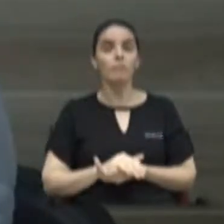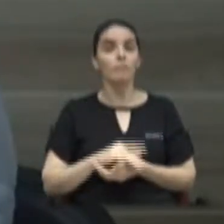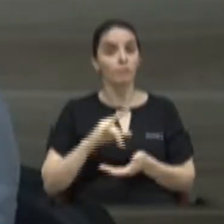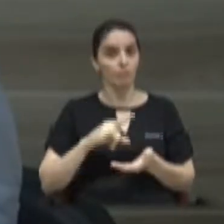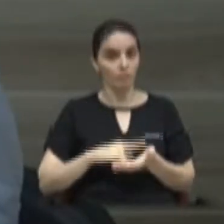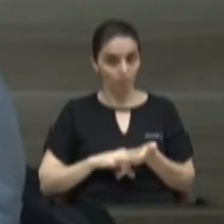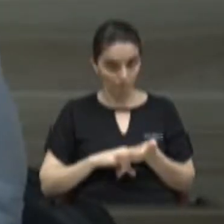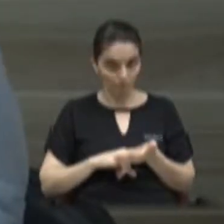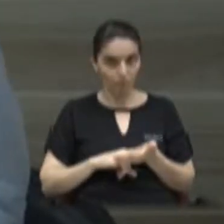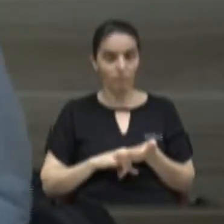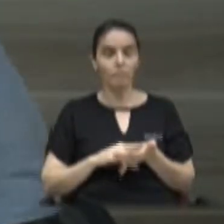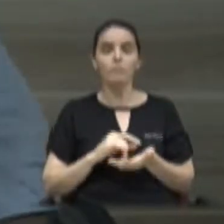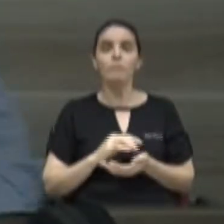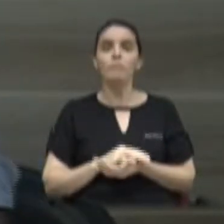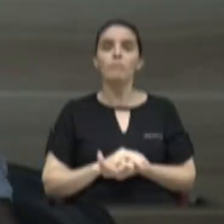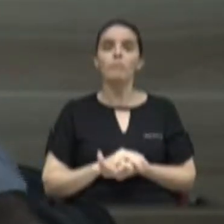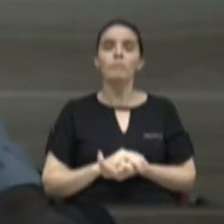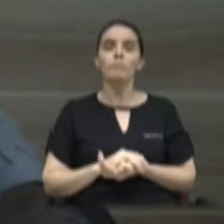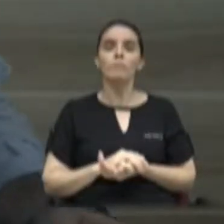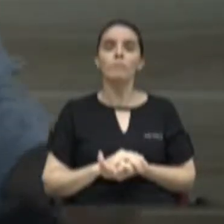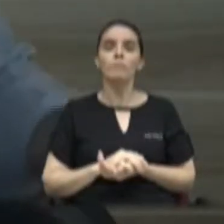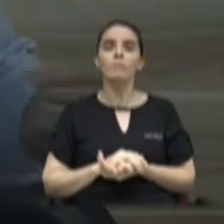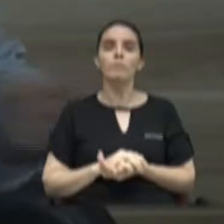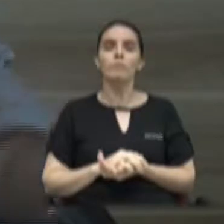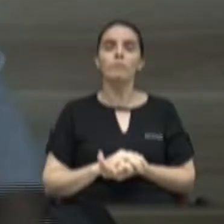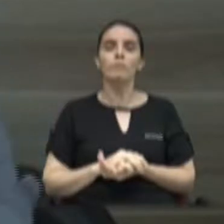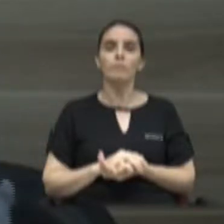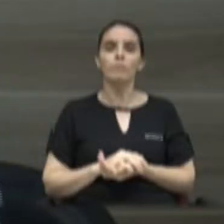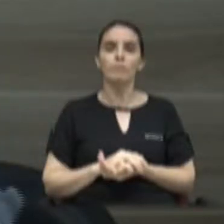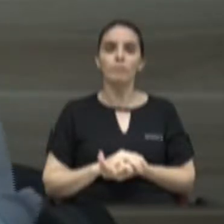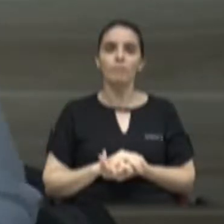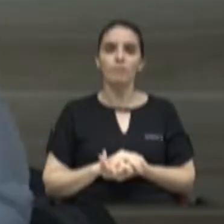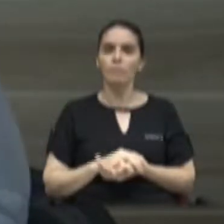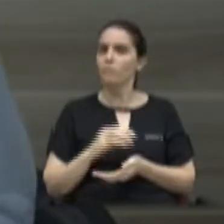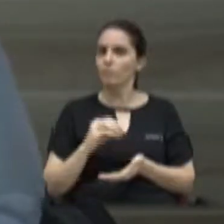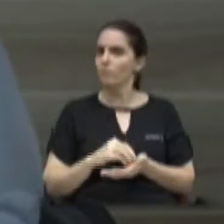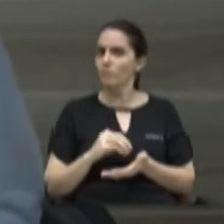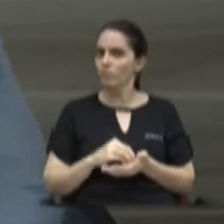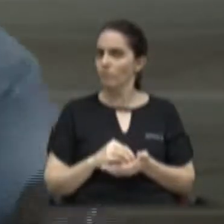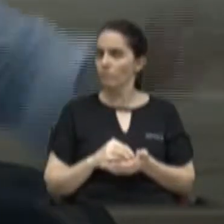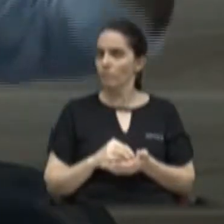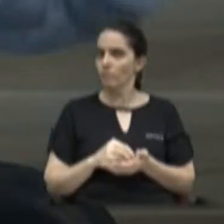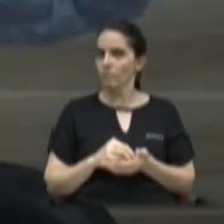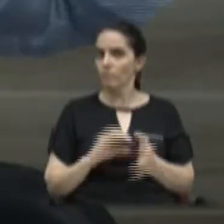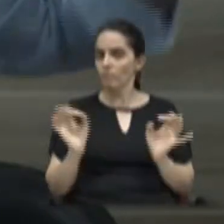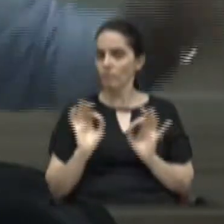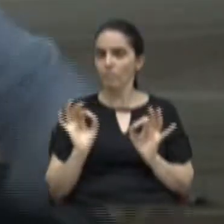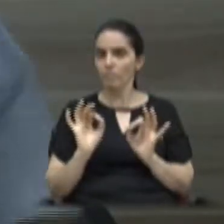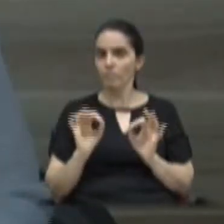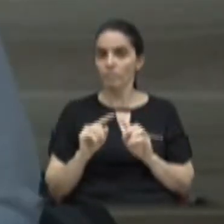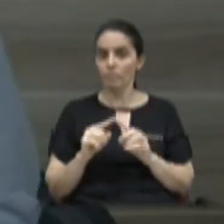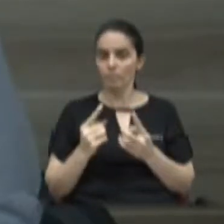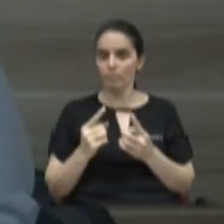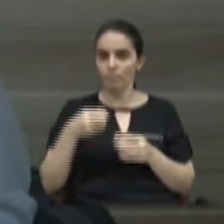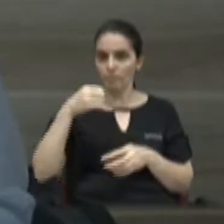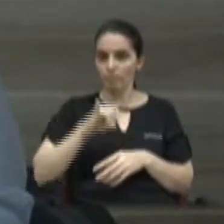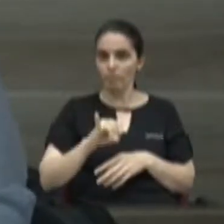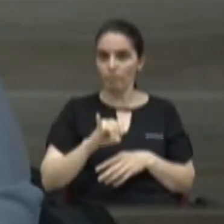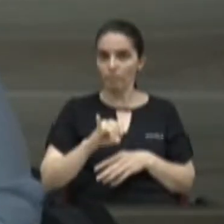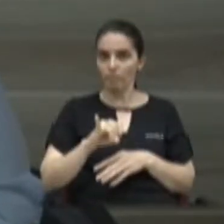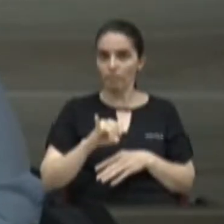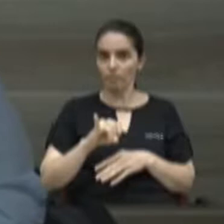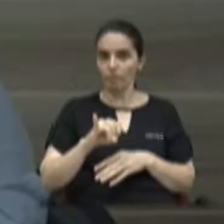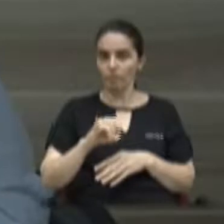vereador Lemão, mesmo que não esteja na nossa esfera ou no nosso alcance, se houver aumento abusivo